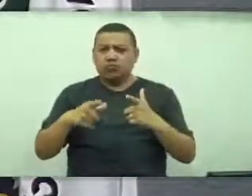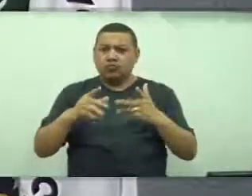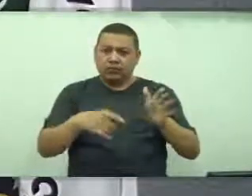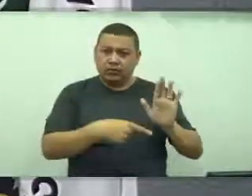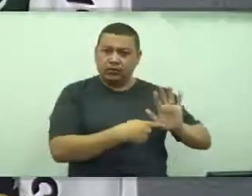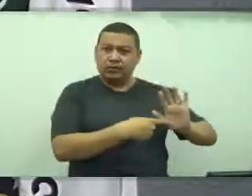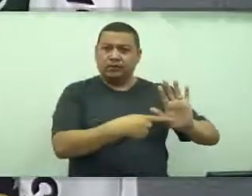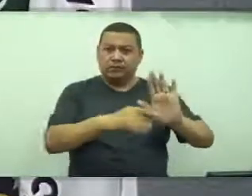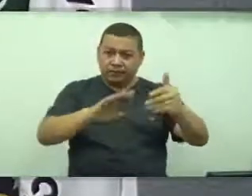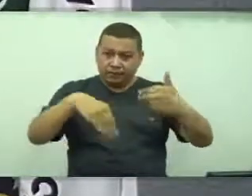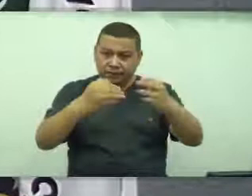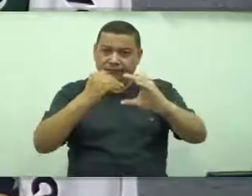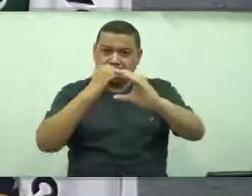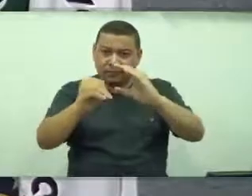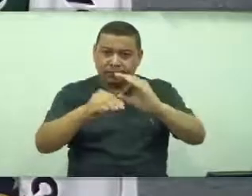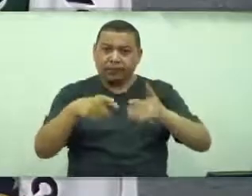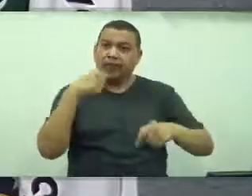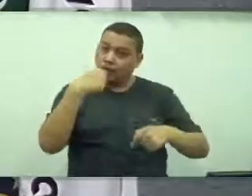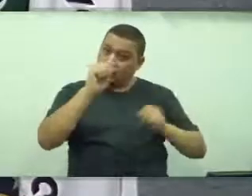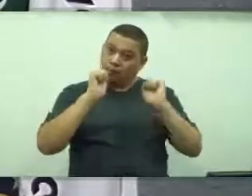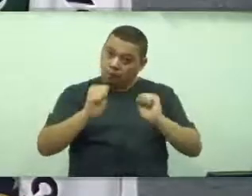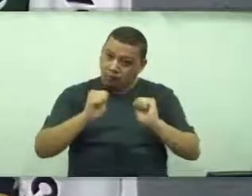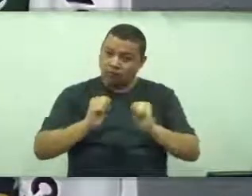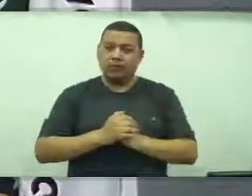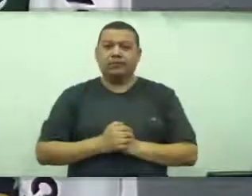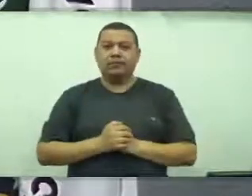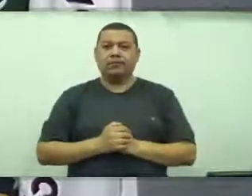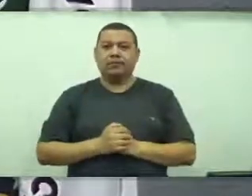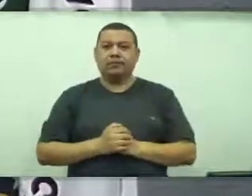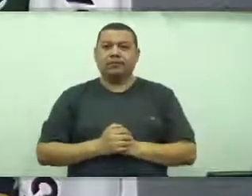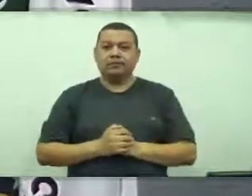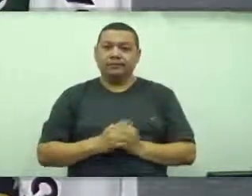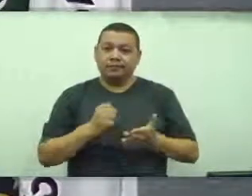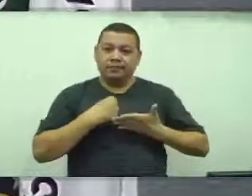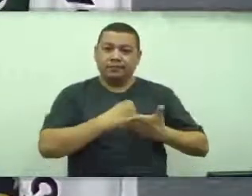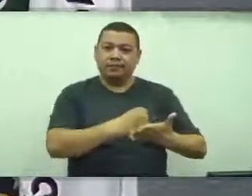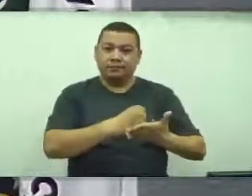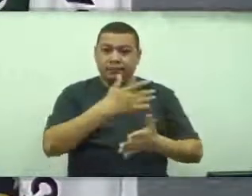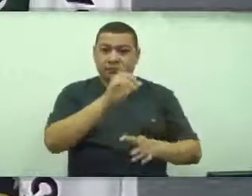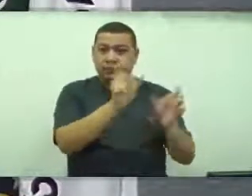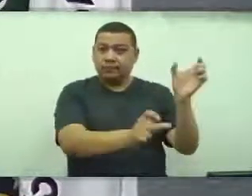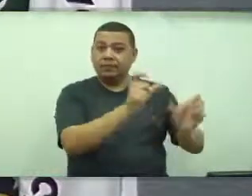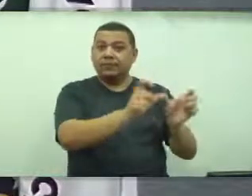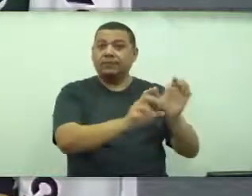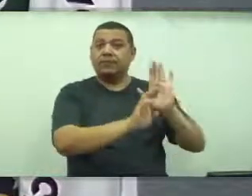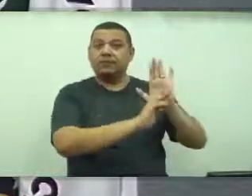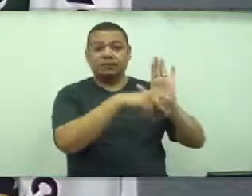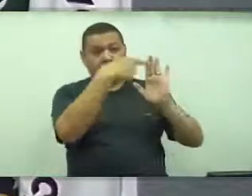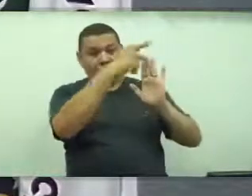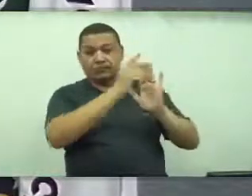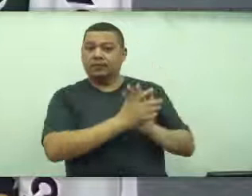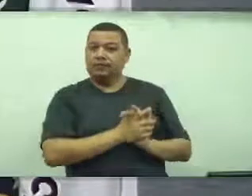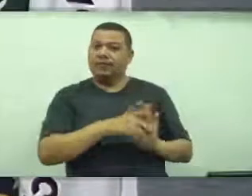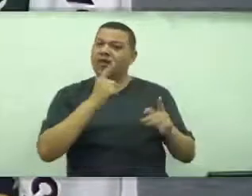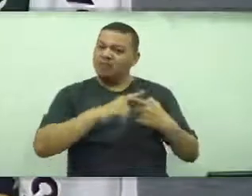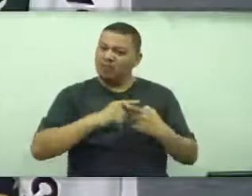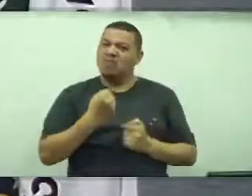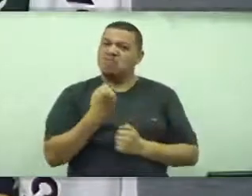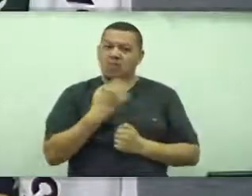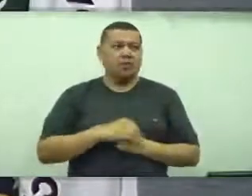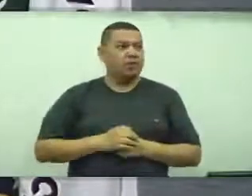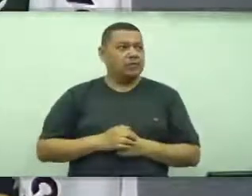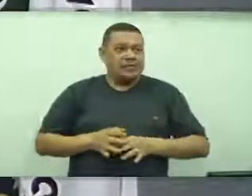senhor, que realmente o senhor possa atender a população do Riozinho nessa demanda. Seria